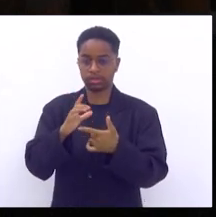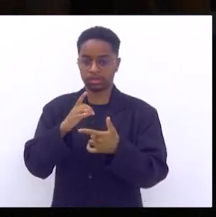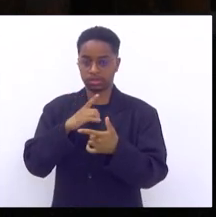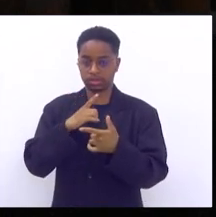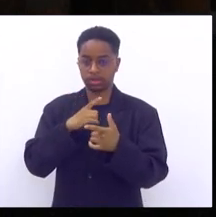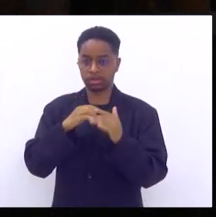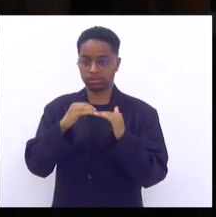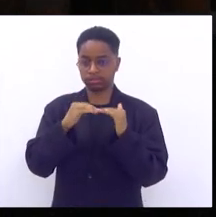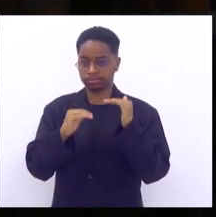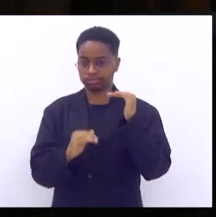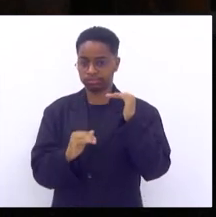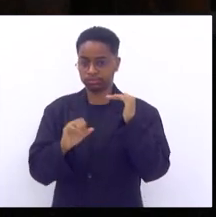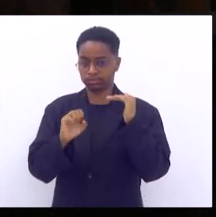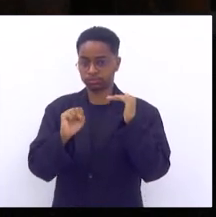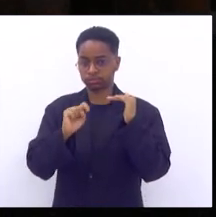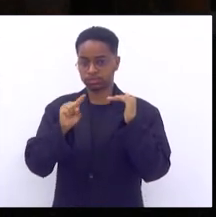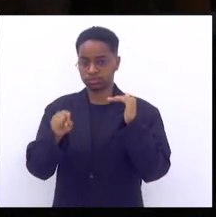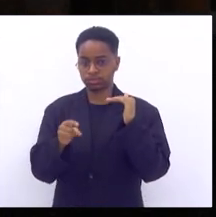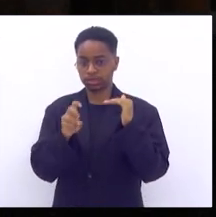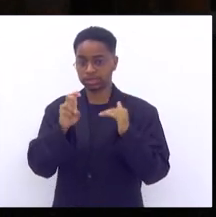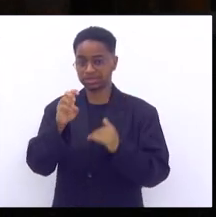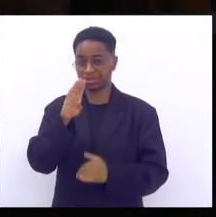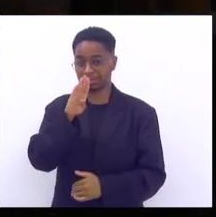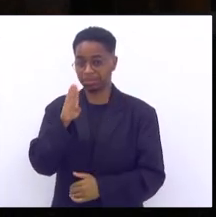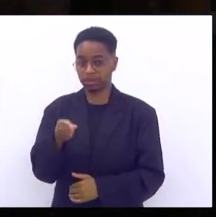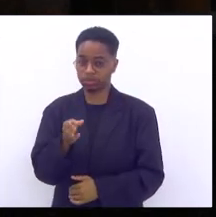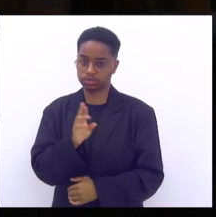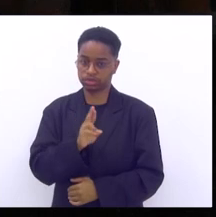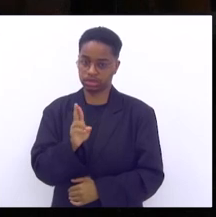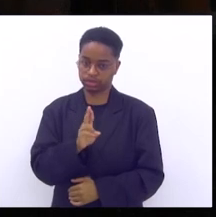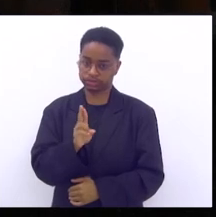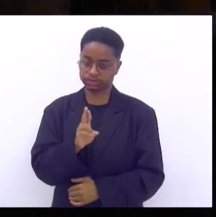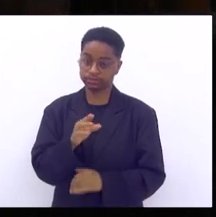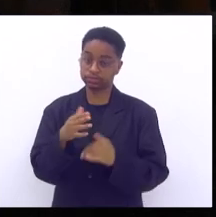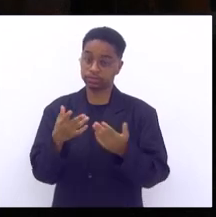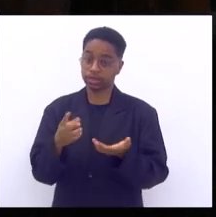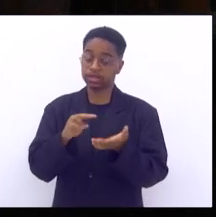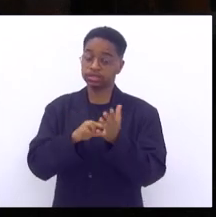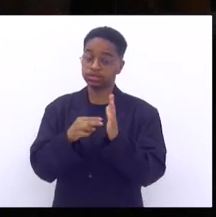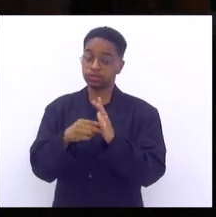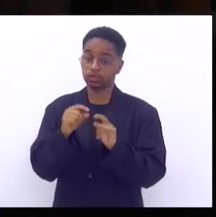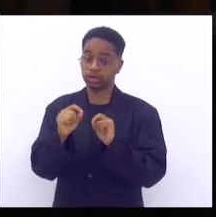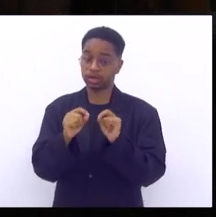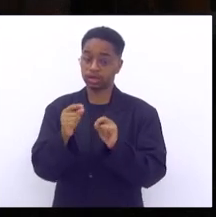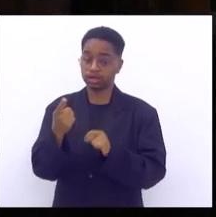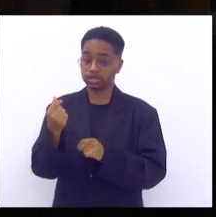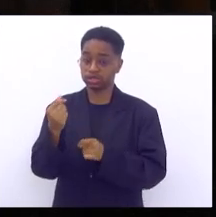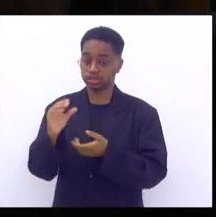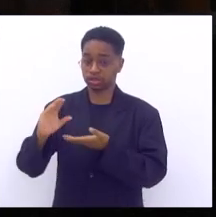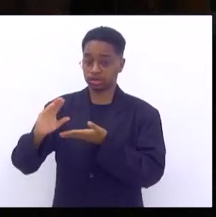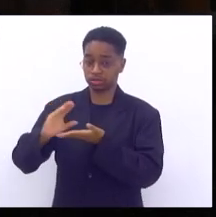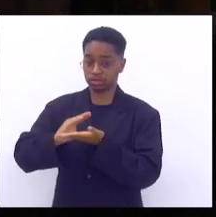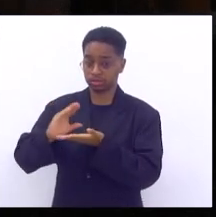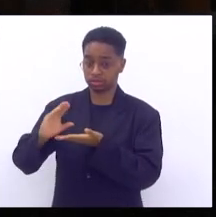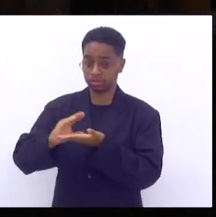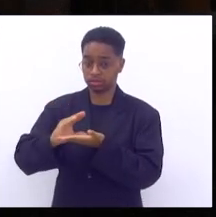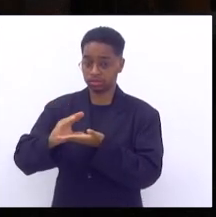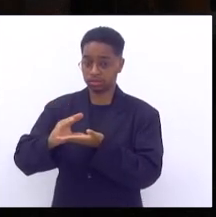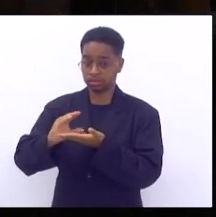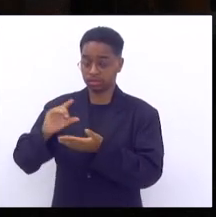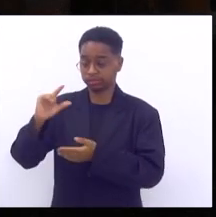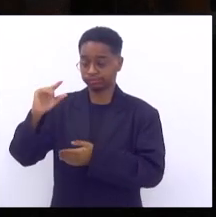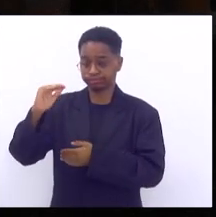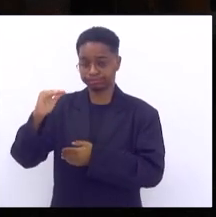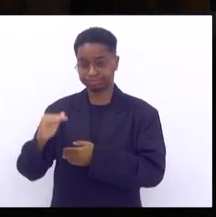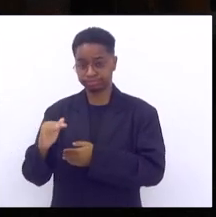um déficit de 8,5 bilhões de reais, isto é, as receitas são menores